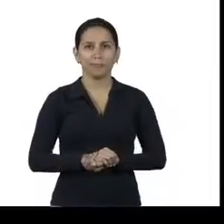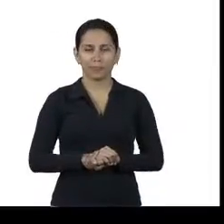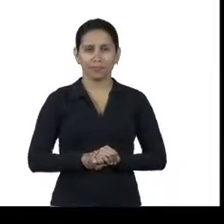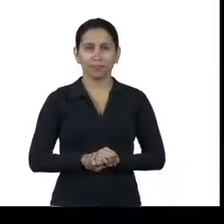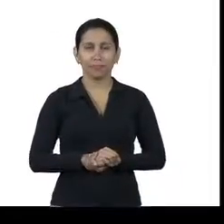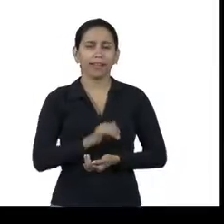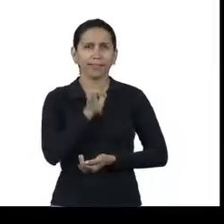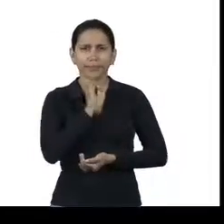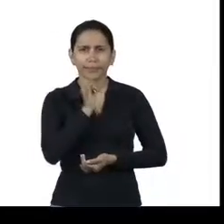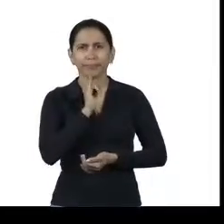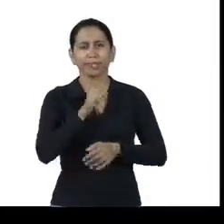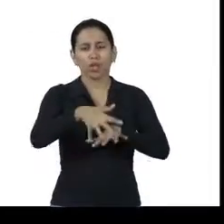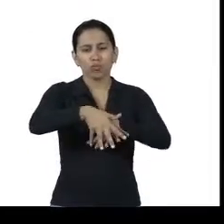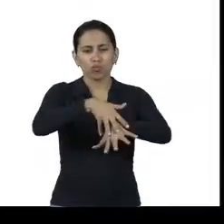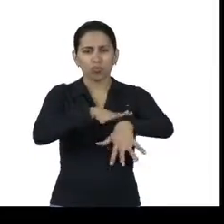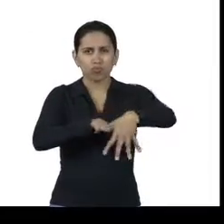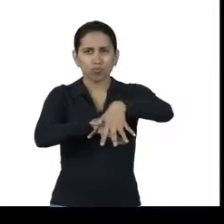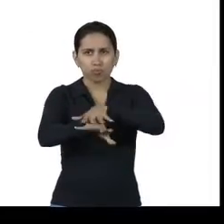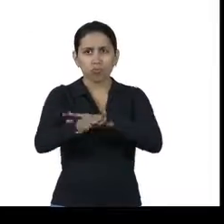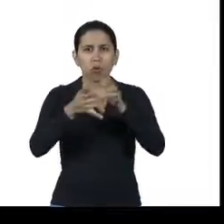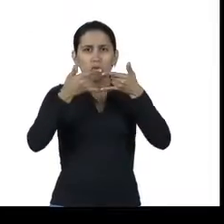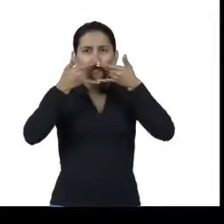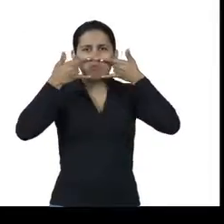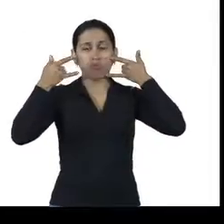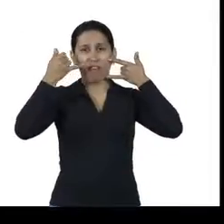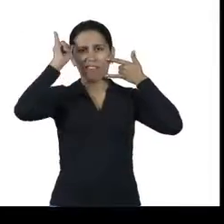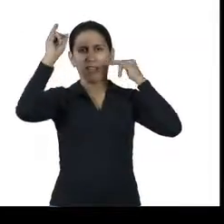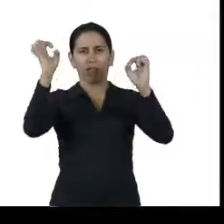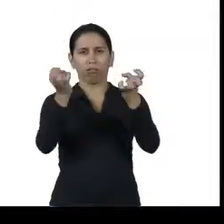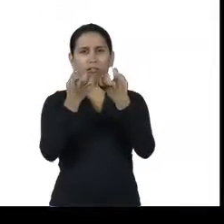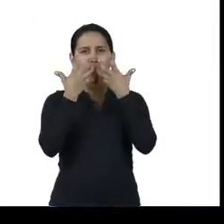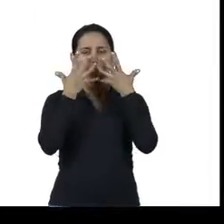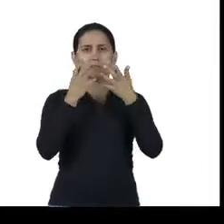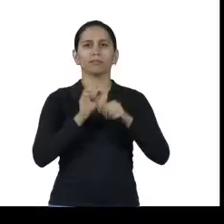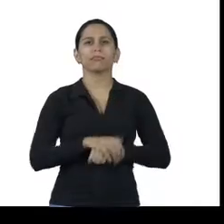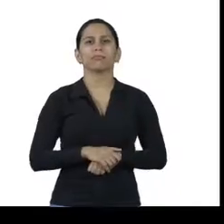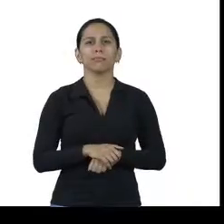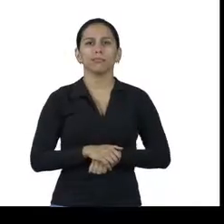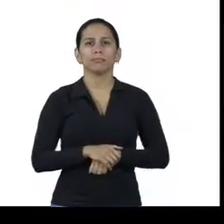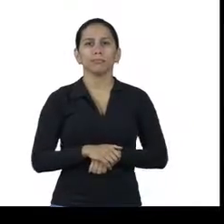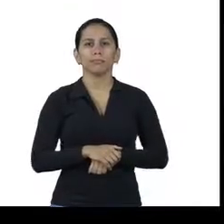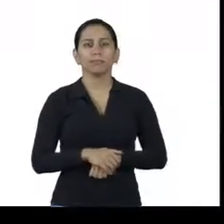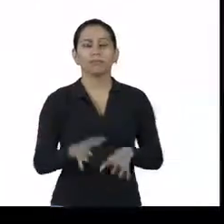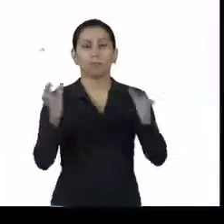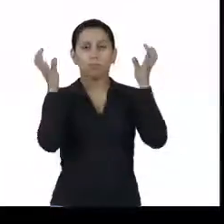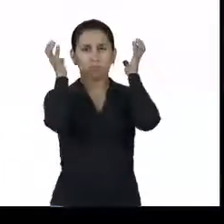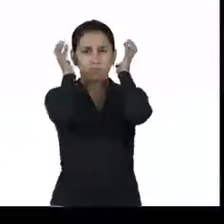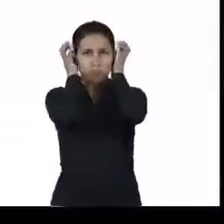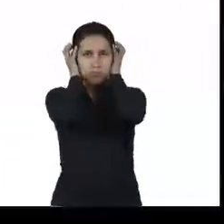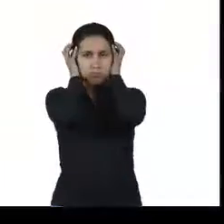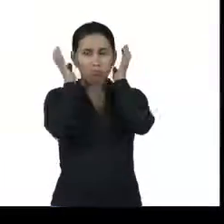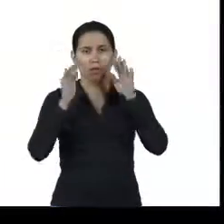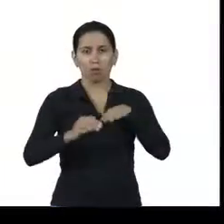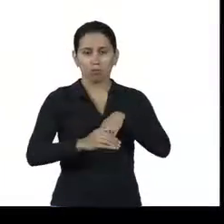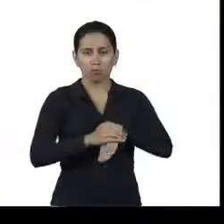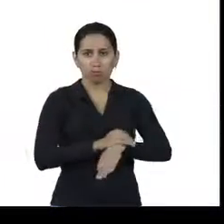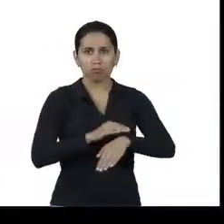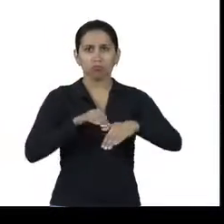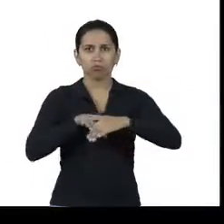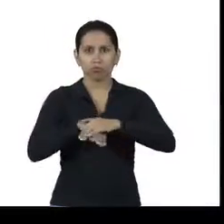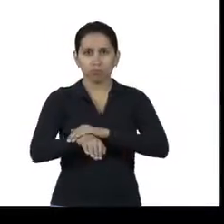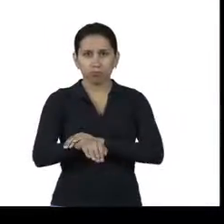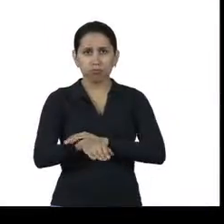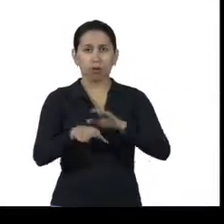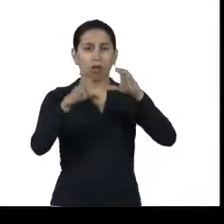EPIs, como luvas, máscara contra poeira, protetores auriculares, calçados de segurança, etc.